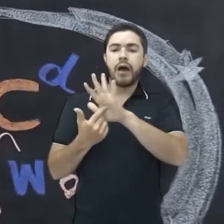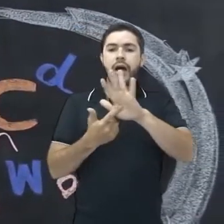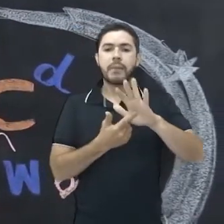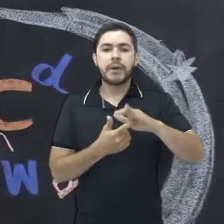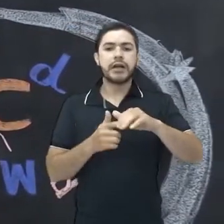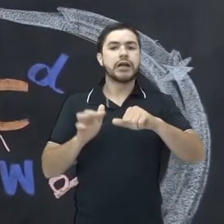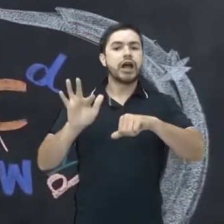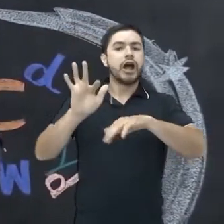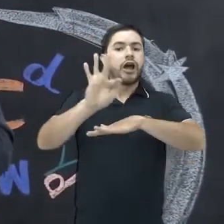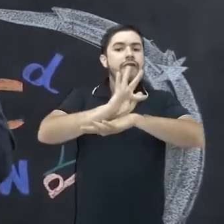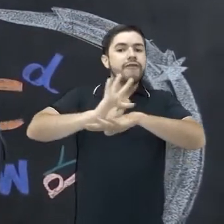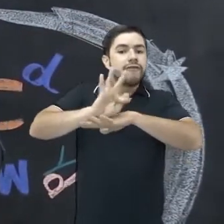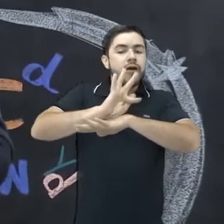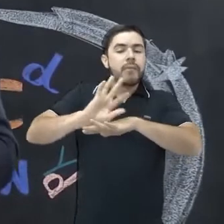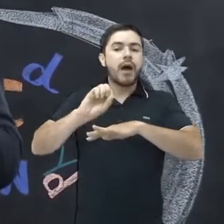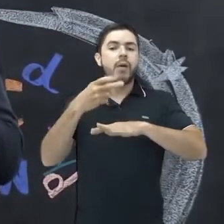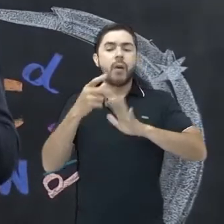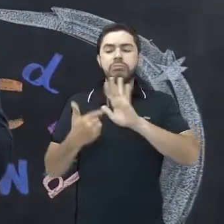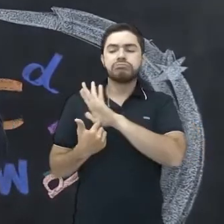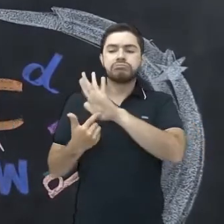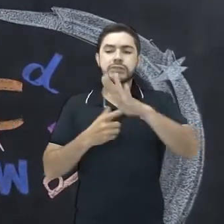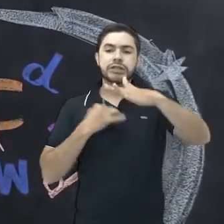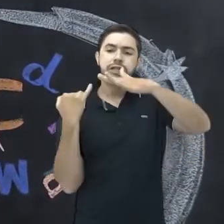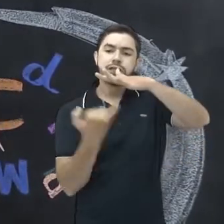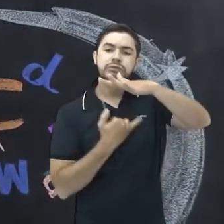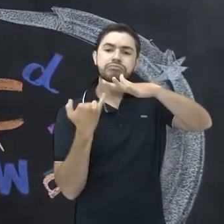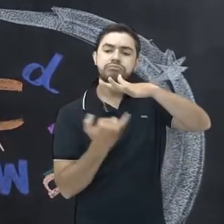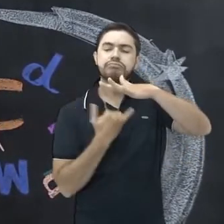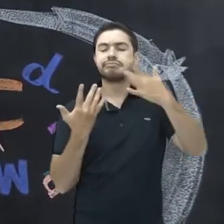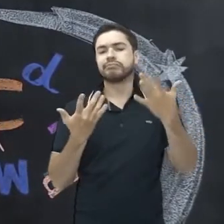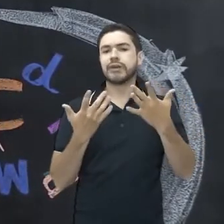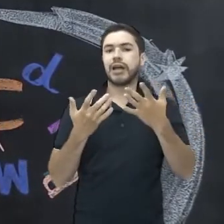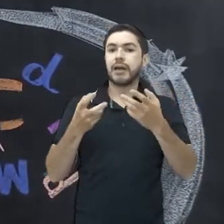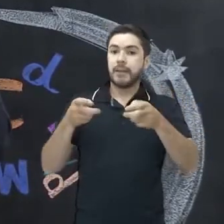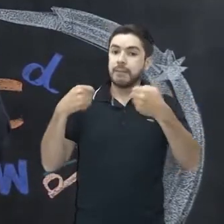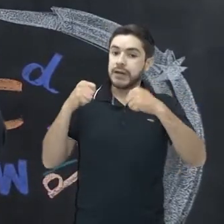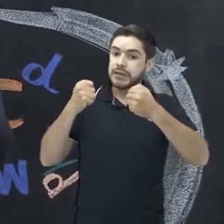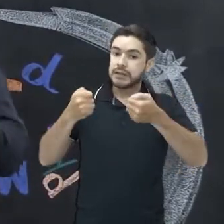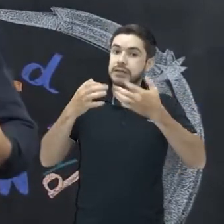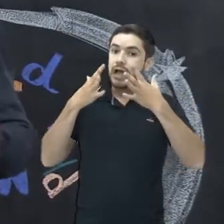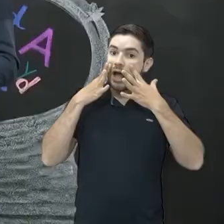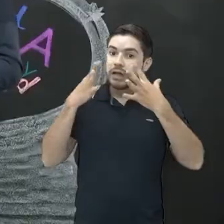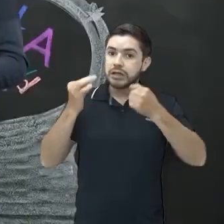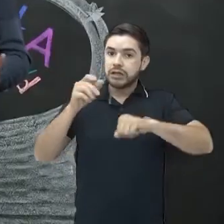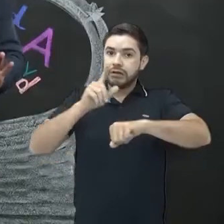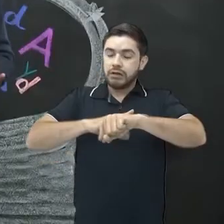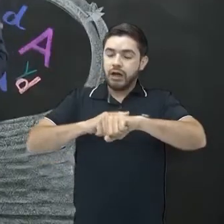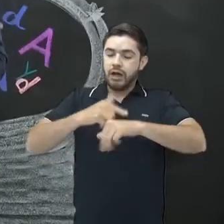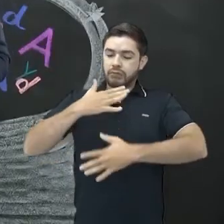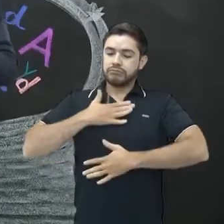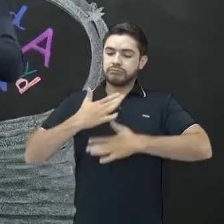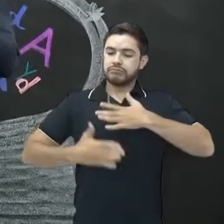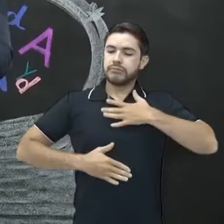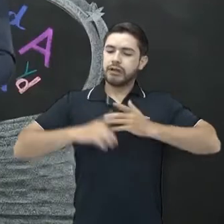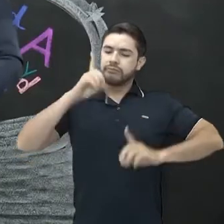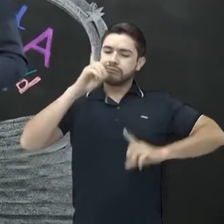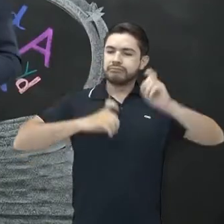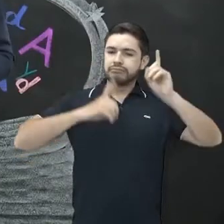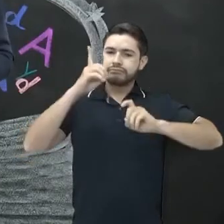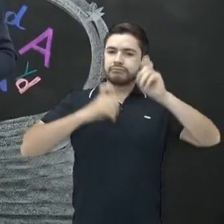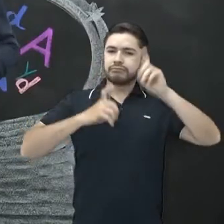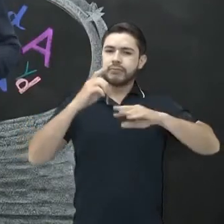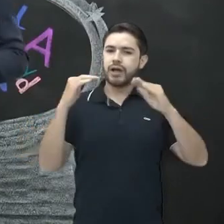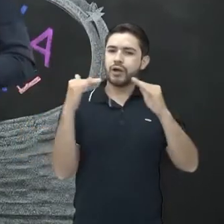mais informal, você precisa pensar sempre que o seu corpo fala. E quando ele fala, o outro pode interpretar da maneira que tem entender,